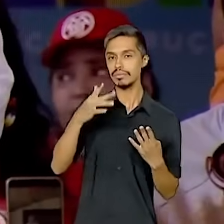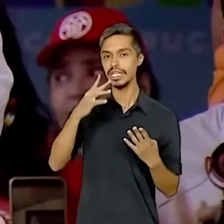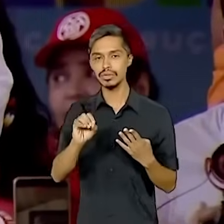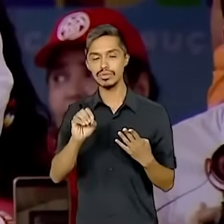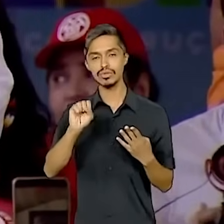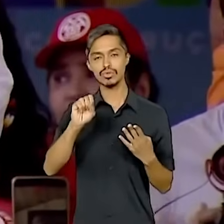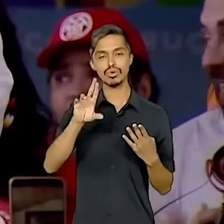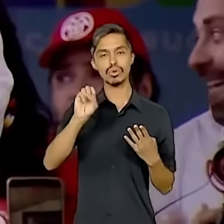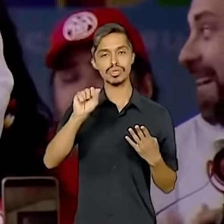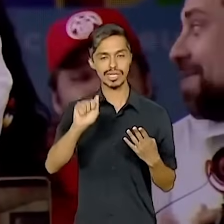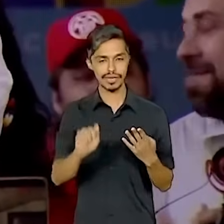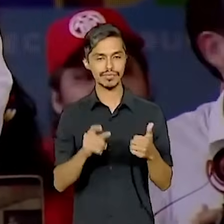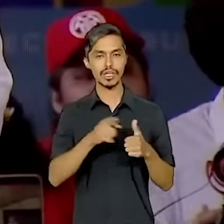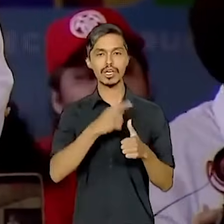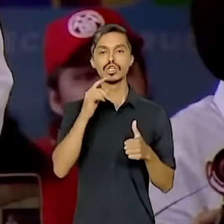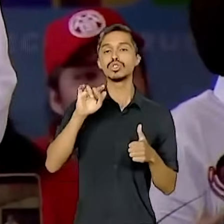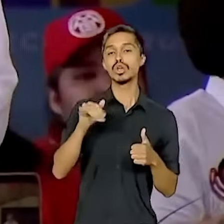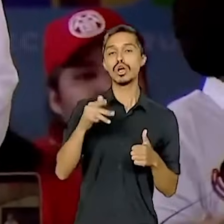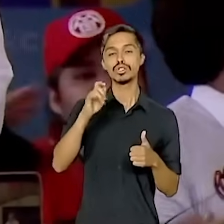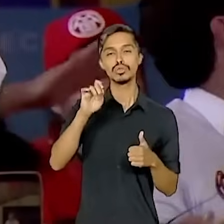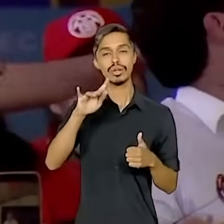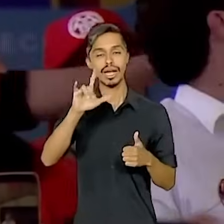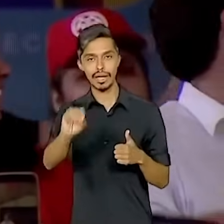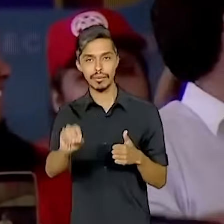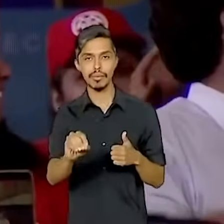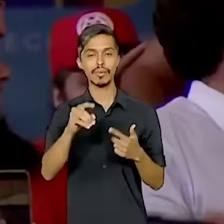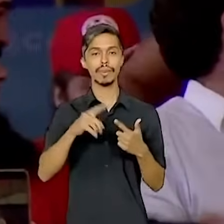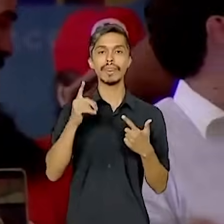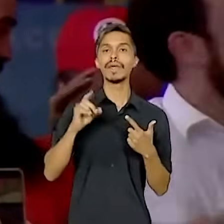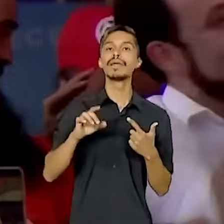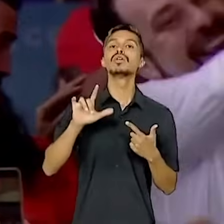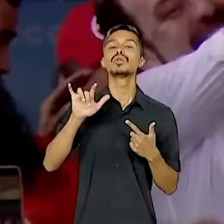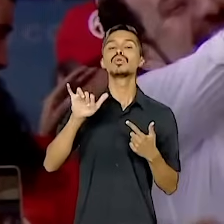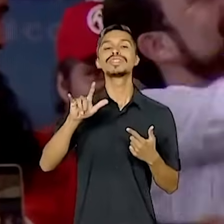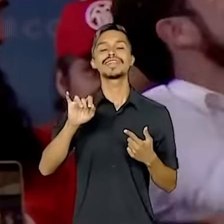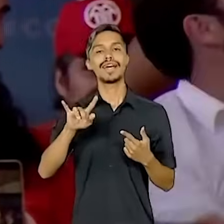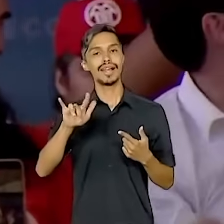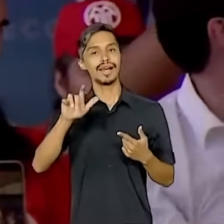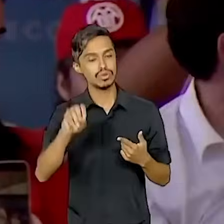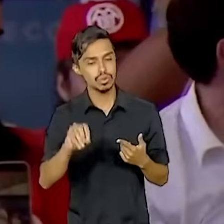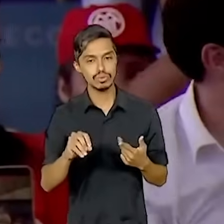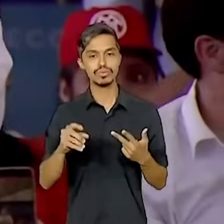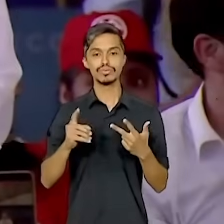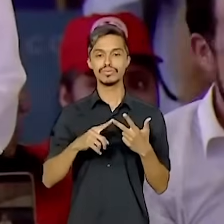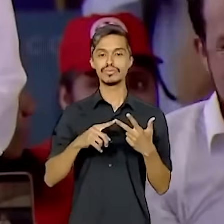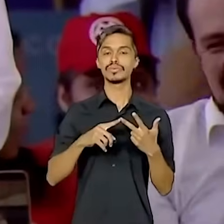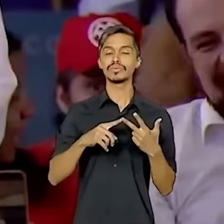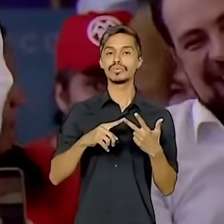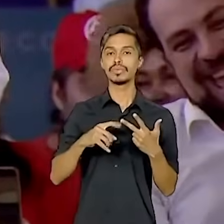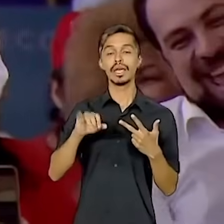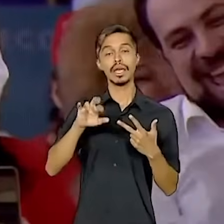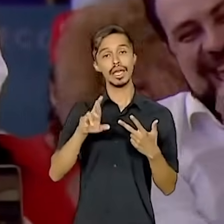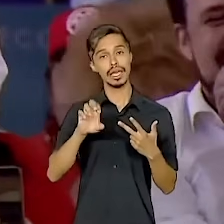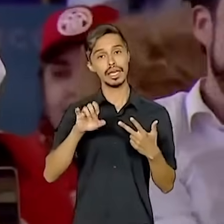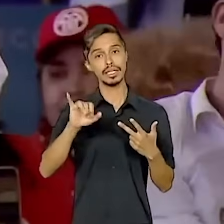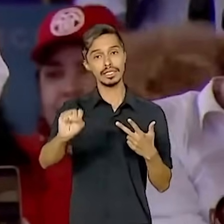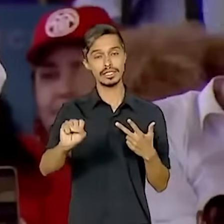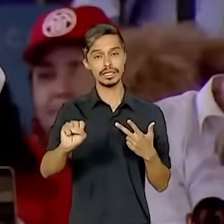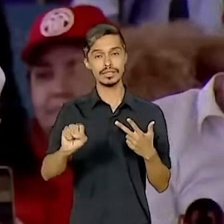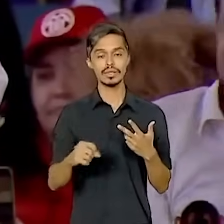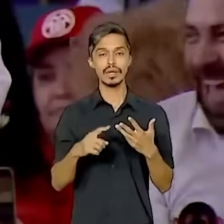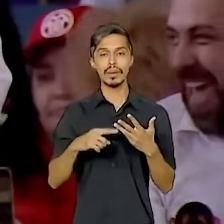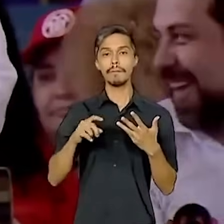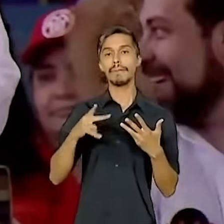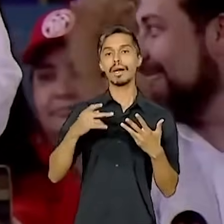Souza, o companheiro Jorge do Carmo, o companheiro Luiz Cláudio Marcolino, o companheiro Reis, o